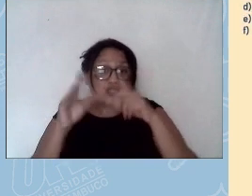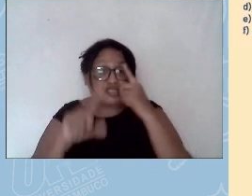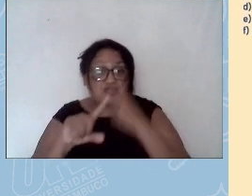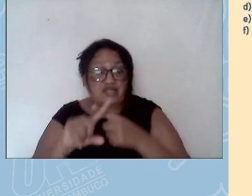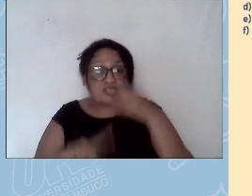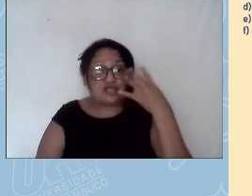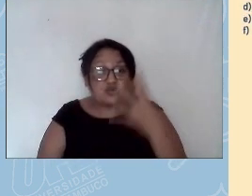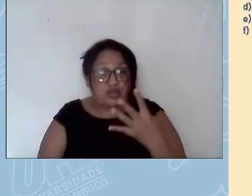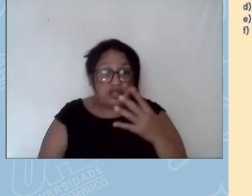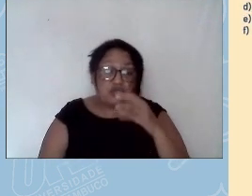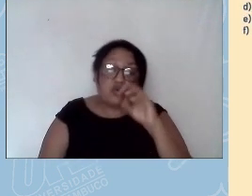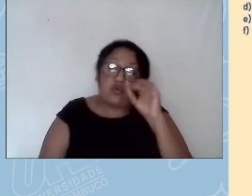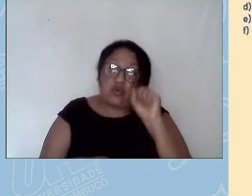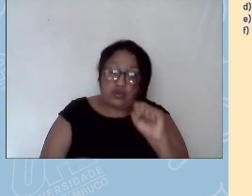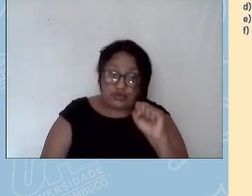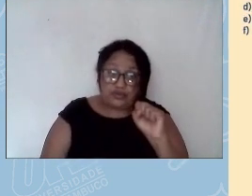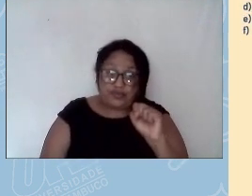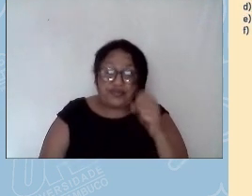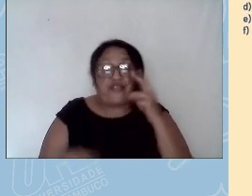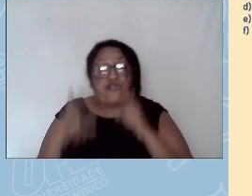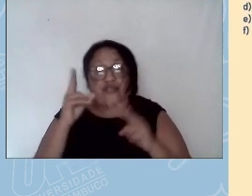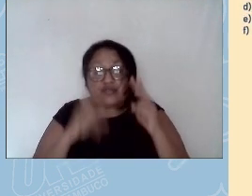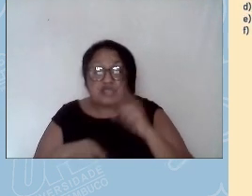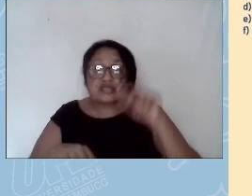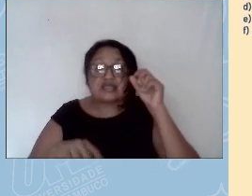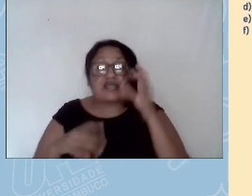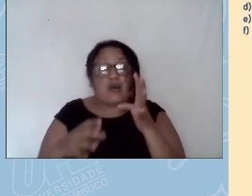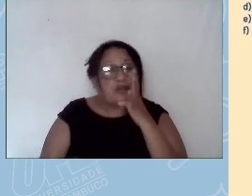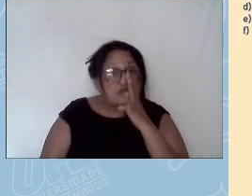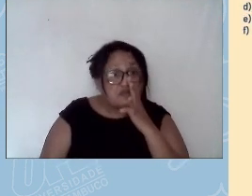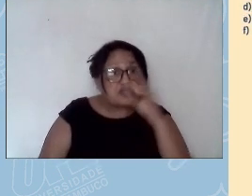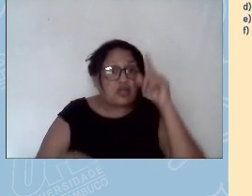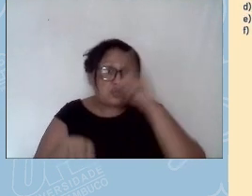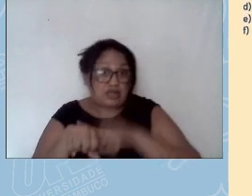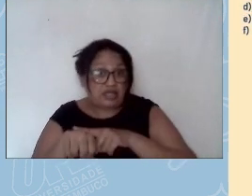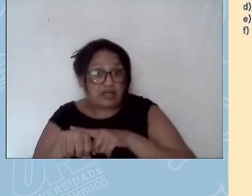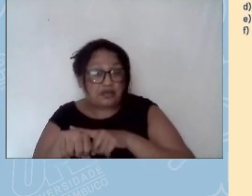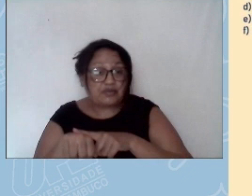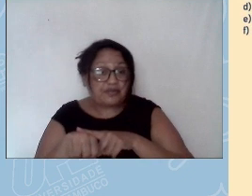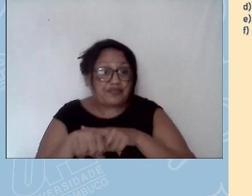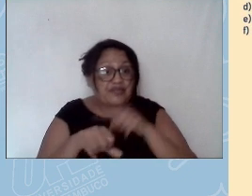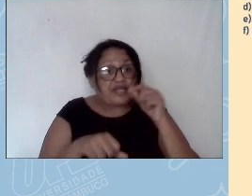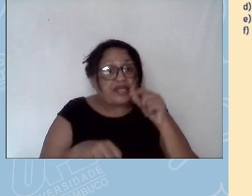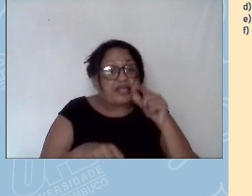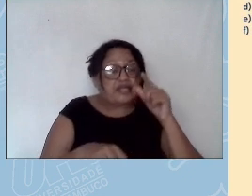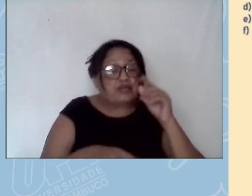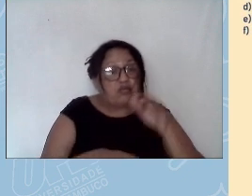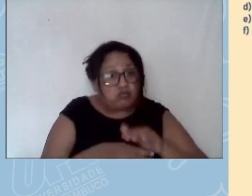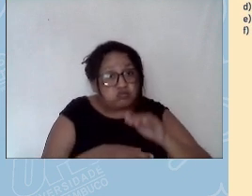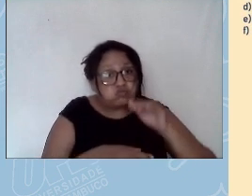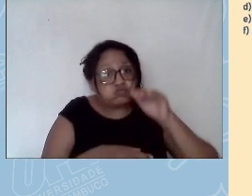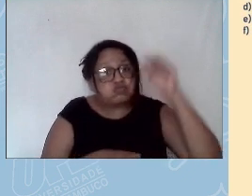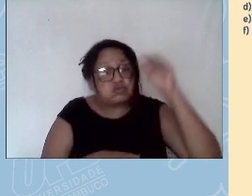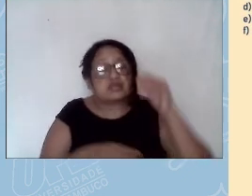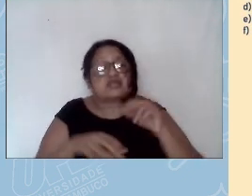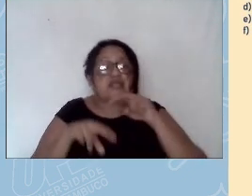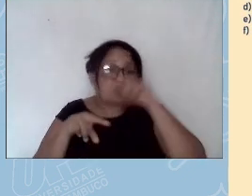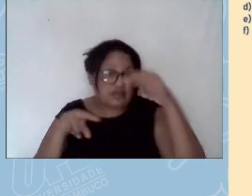oito veja que a gente está observando o tempo e a taxa de enchimento da piscina